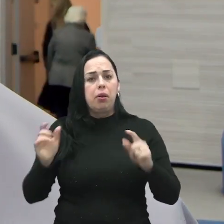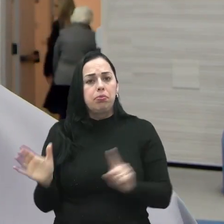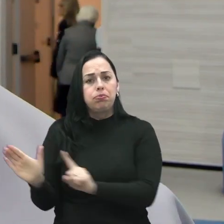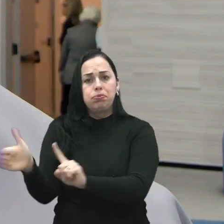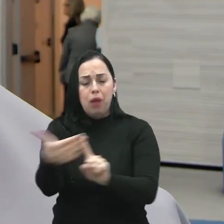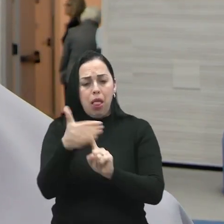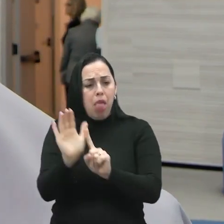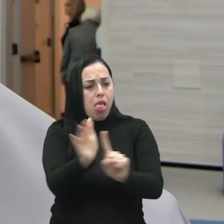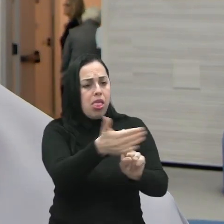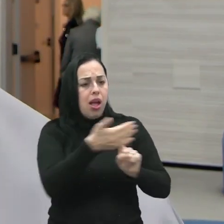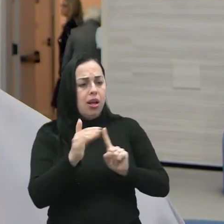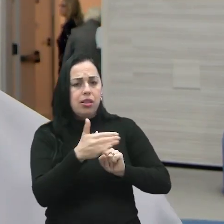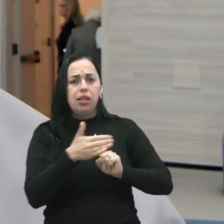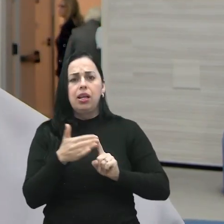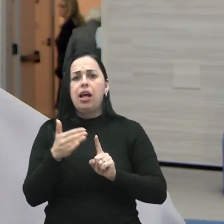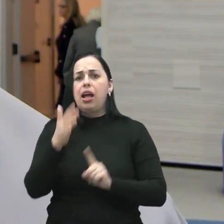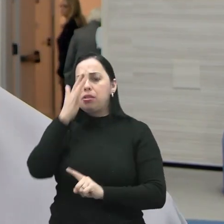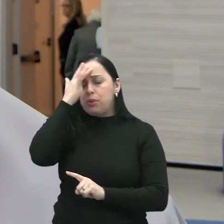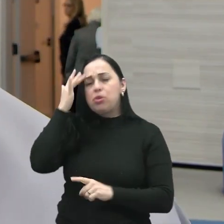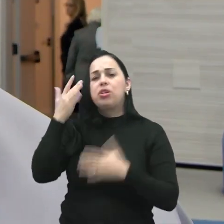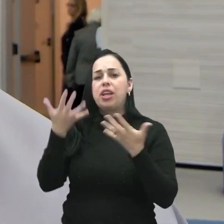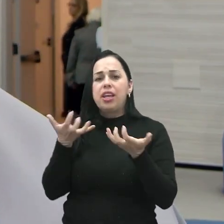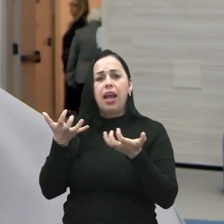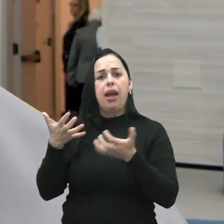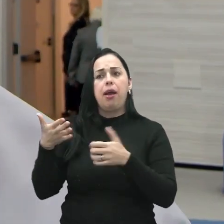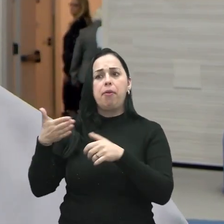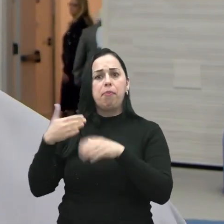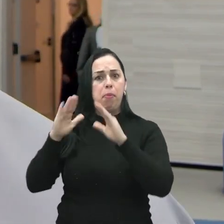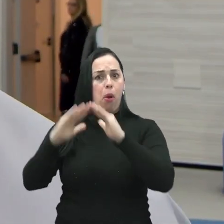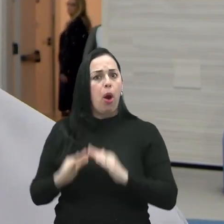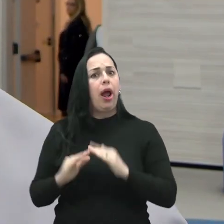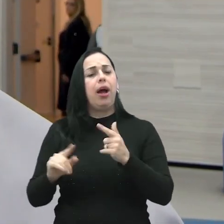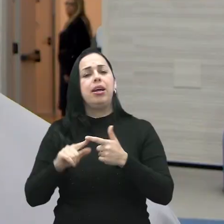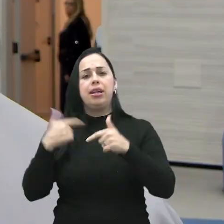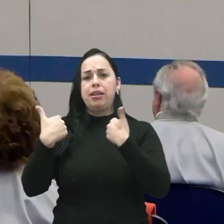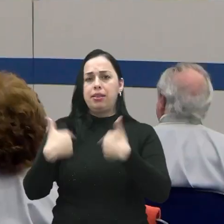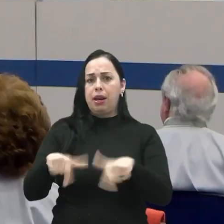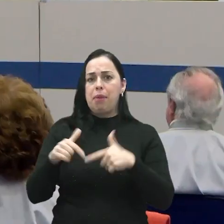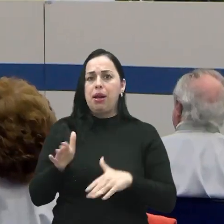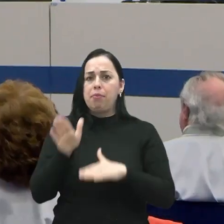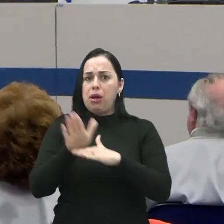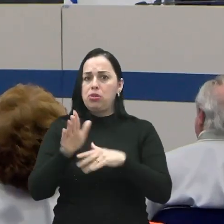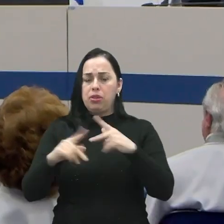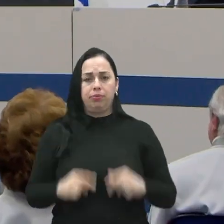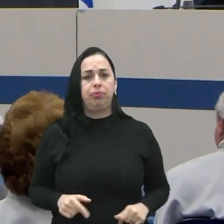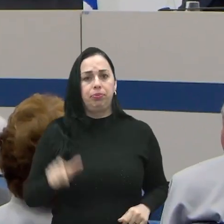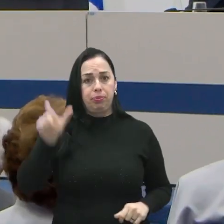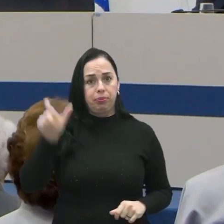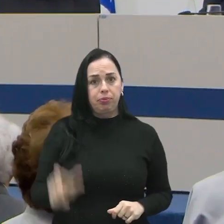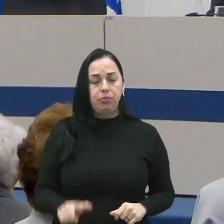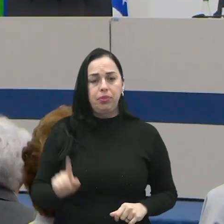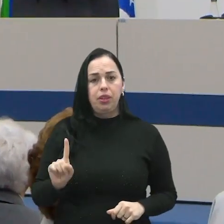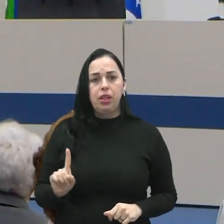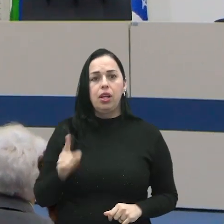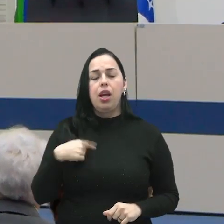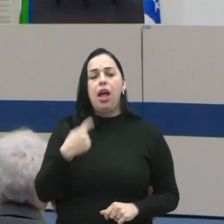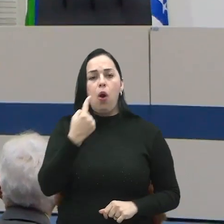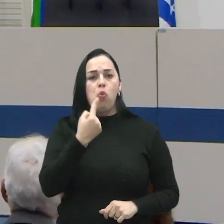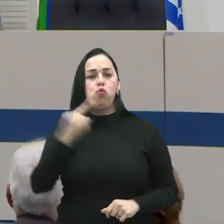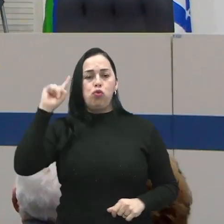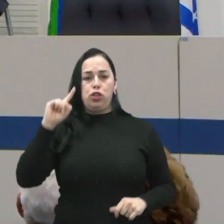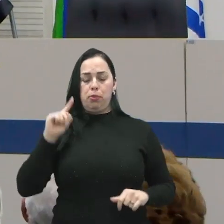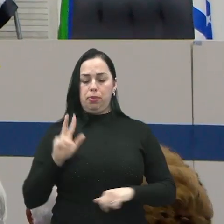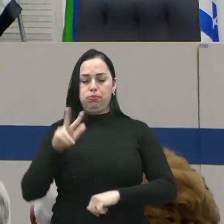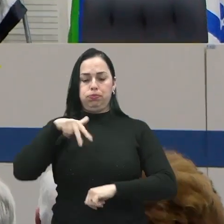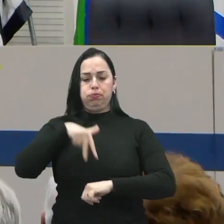que acolhe aqueles que aqui querem sobreviver, viver e trabalhar em prol da cidade. Rodrigo Cabreira foi o último a discursar no púlpito